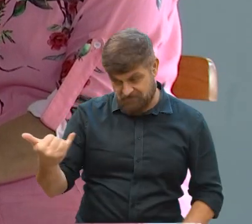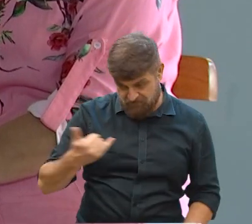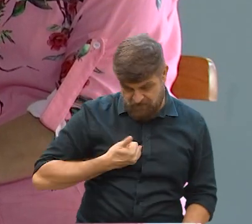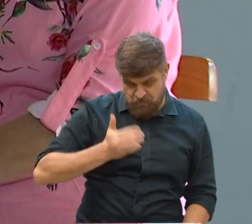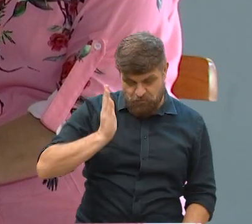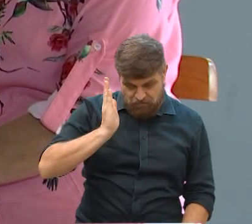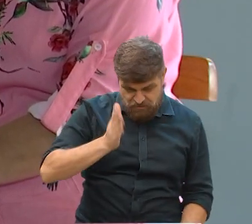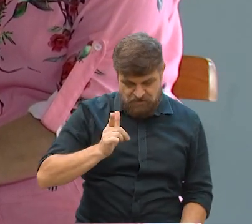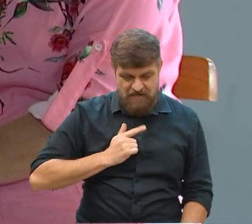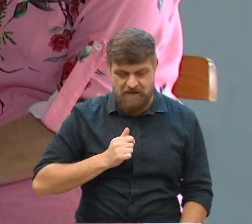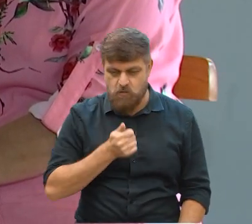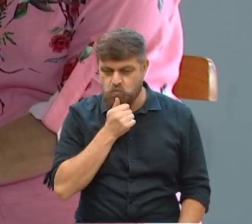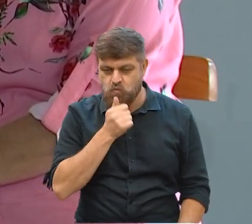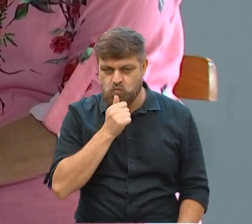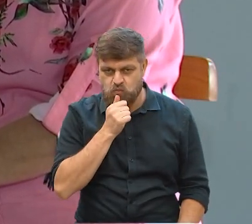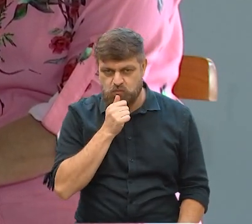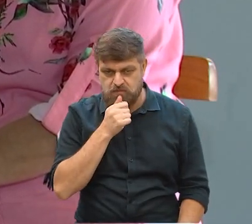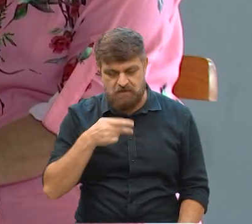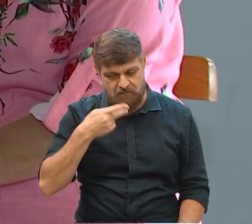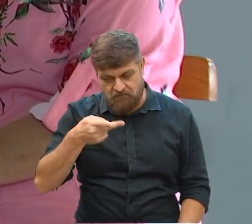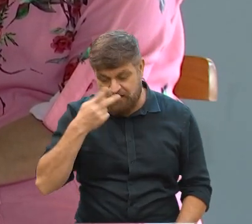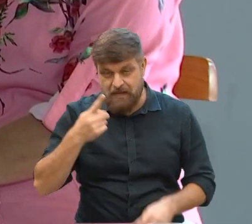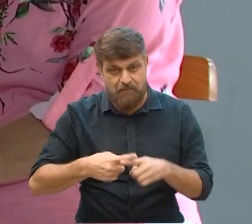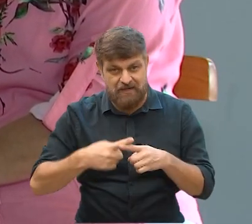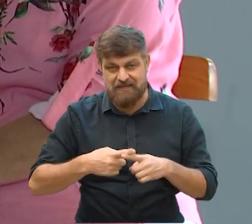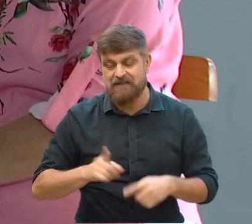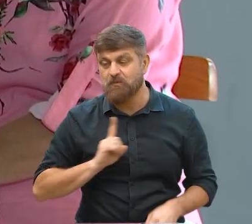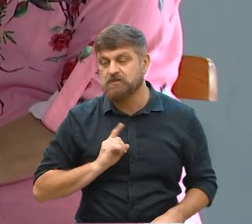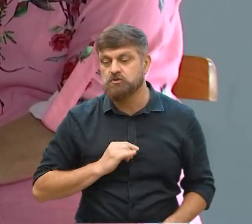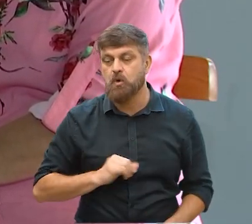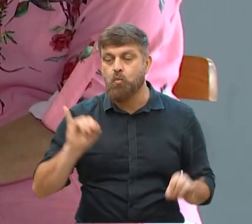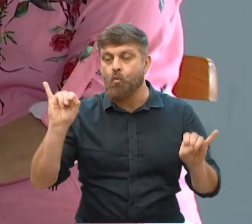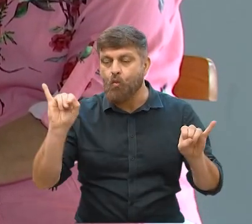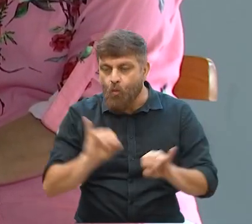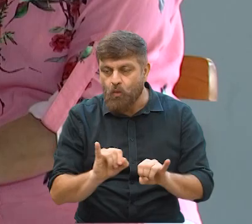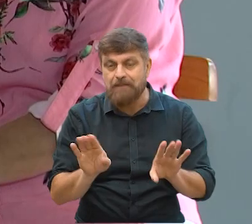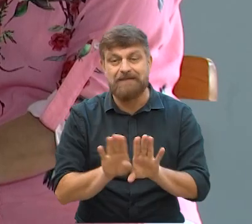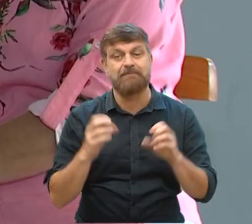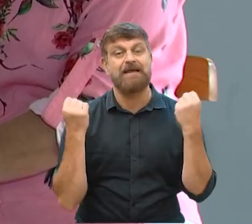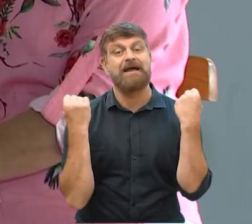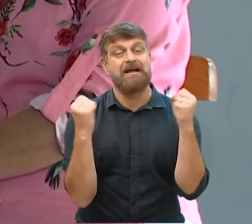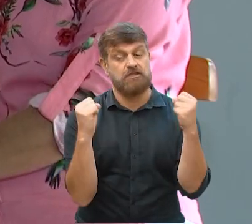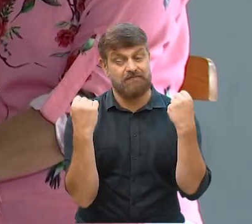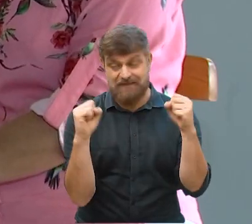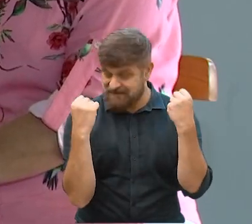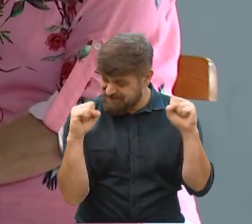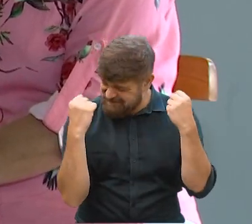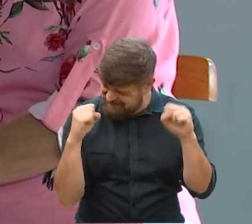falou, mas ainda não falei porque a questão não é só dieta, mas é atividade física.